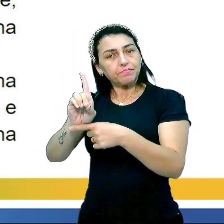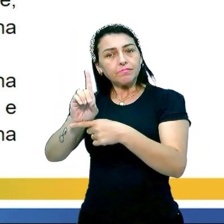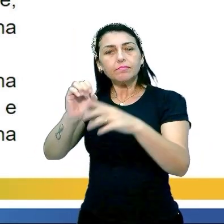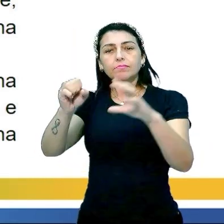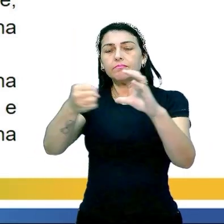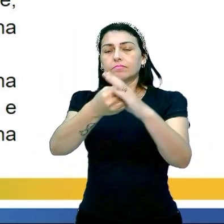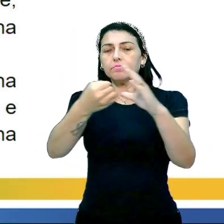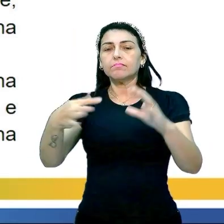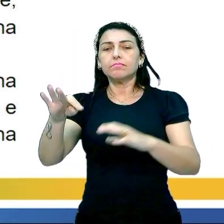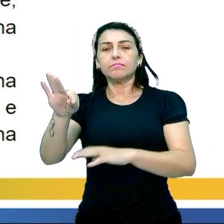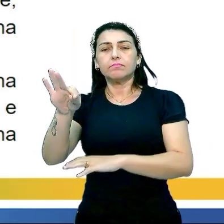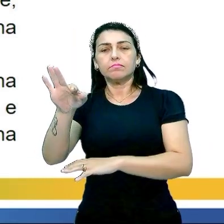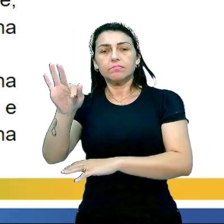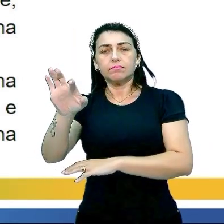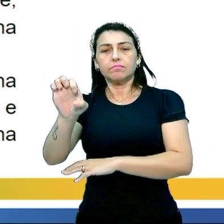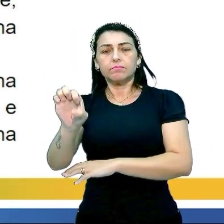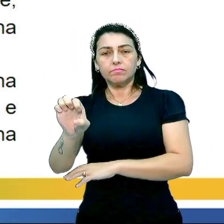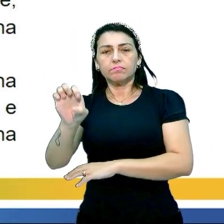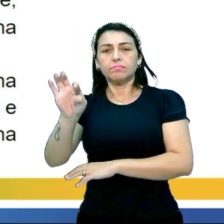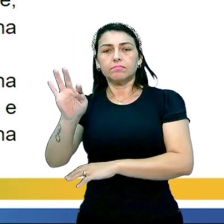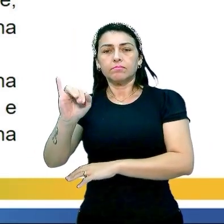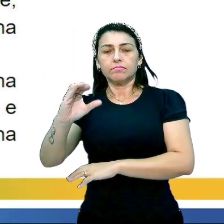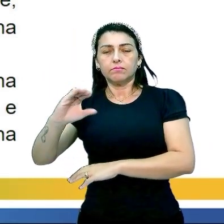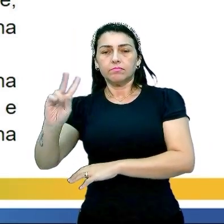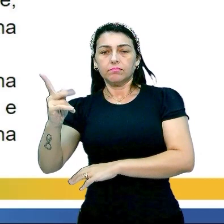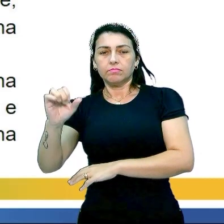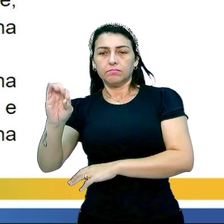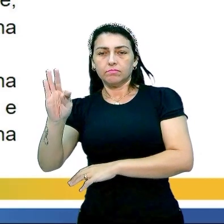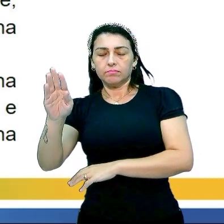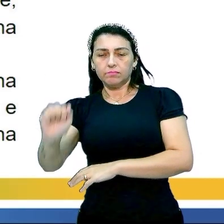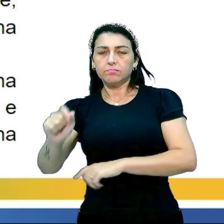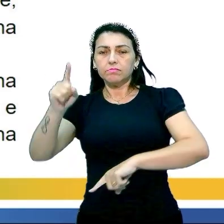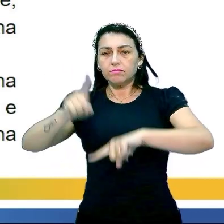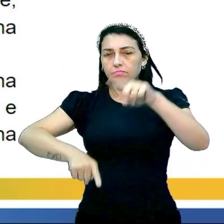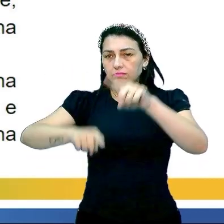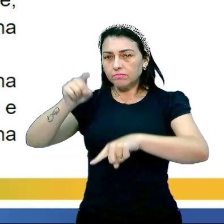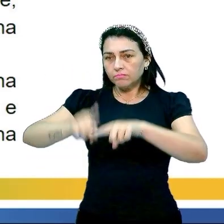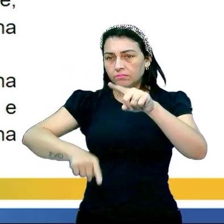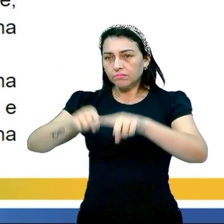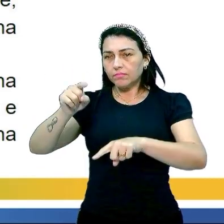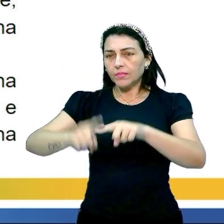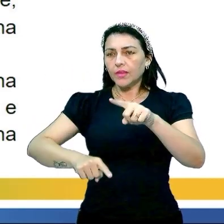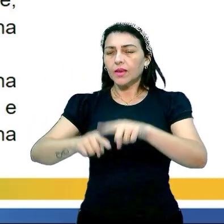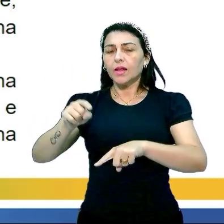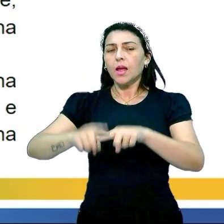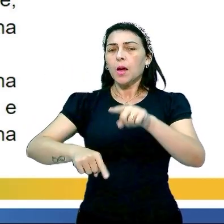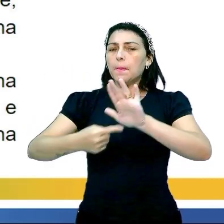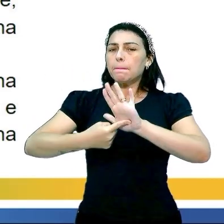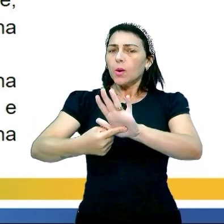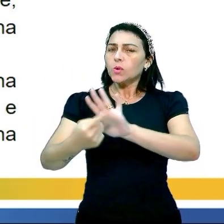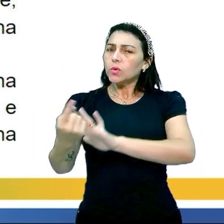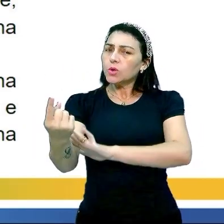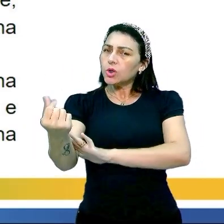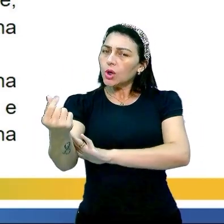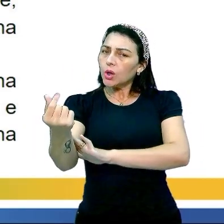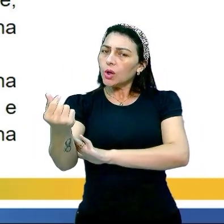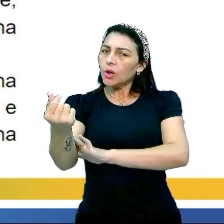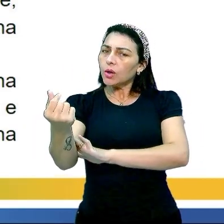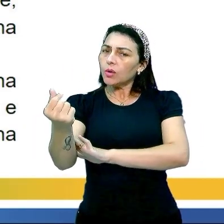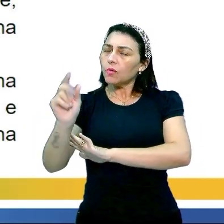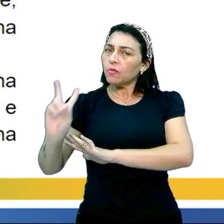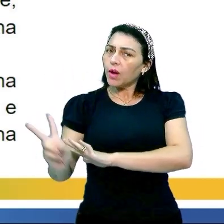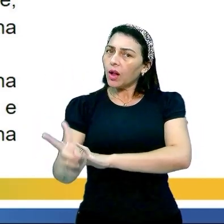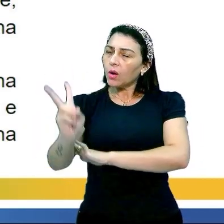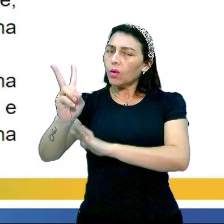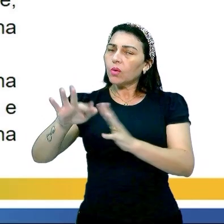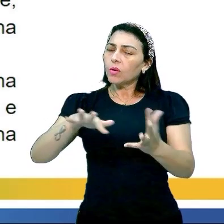letra D. O caráter fetichista da mercadoria, ou seja, a aparência que o dinheiro é